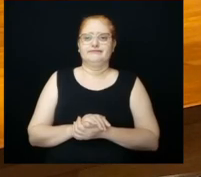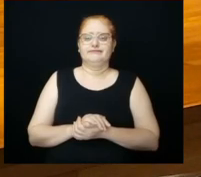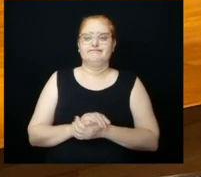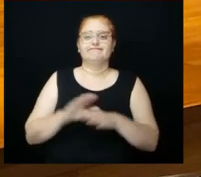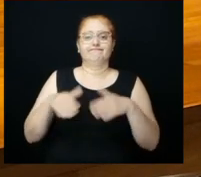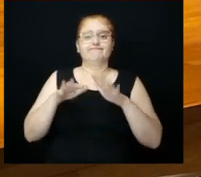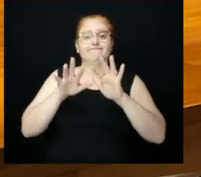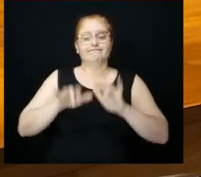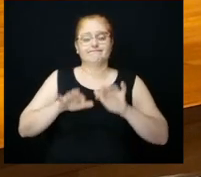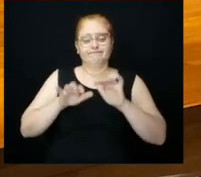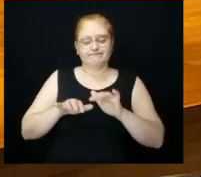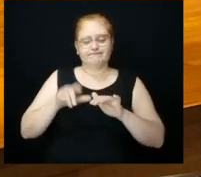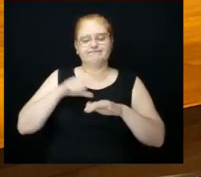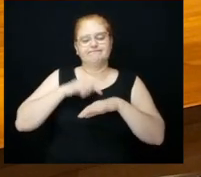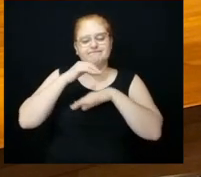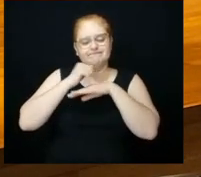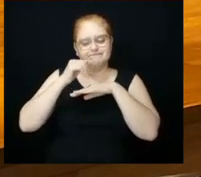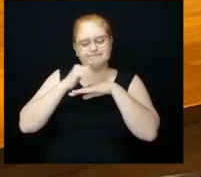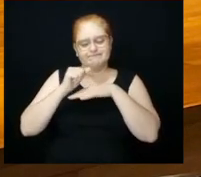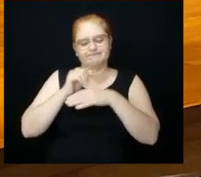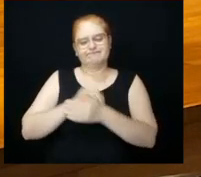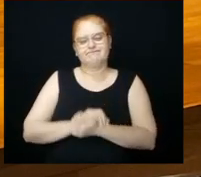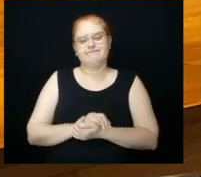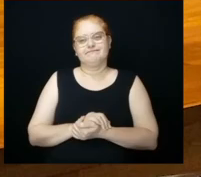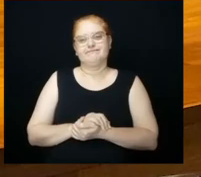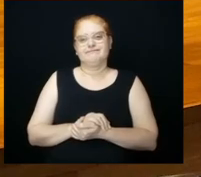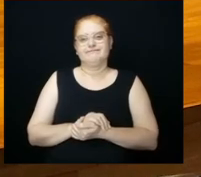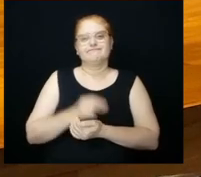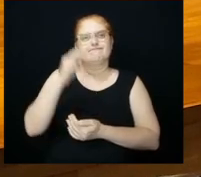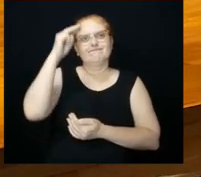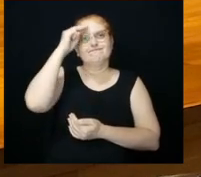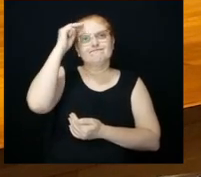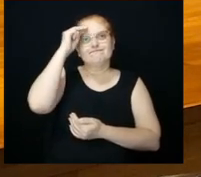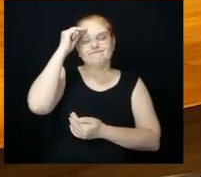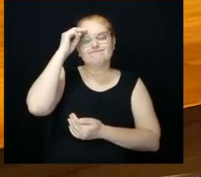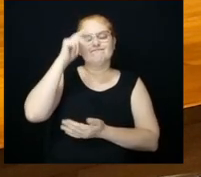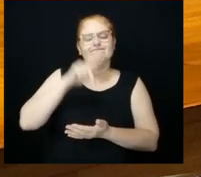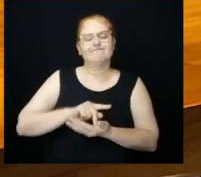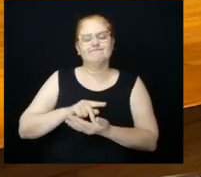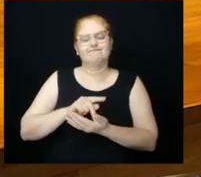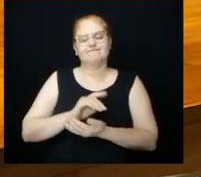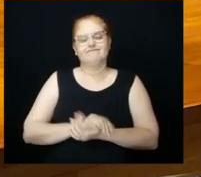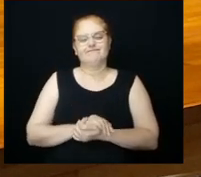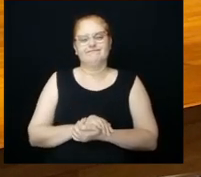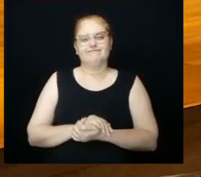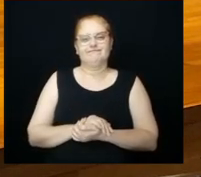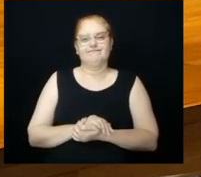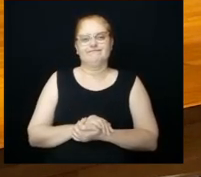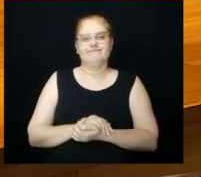Uma escrita bem afetiva, né? Assim, bem na memória mesmo.